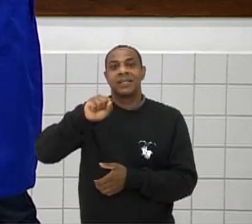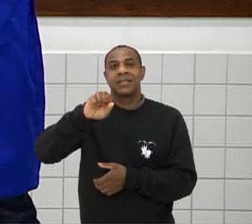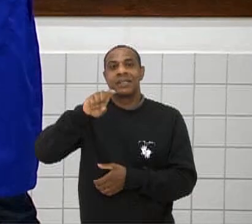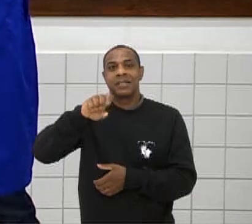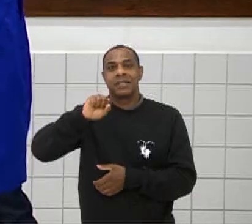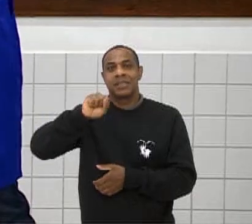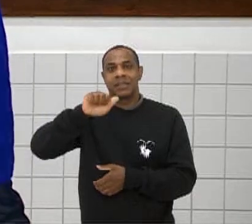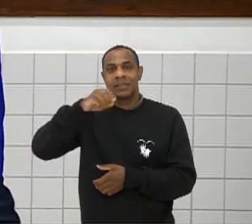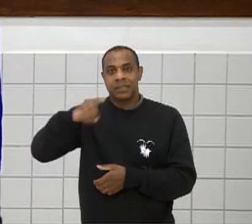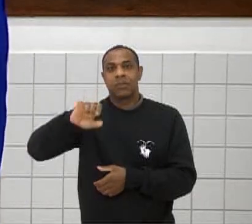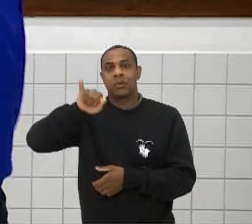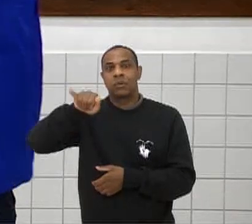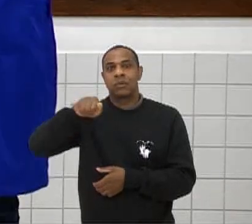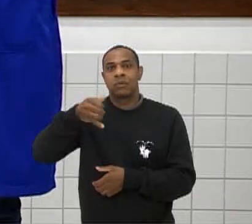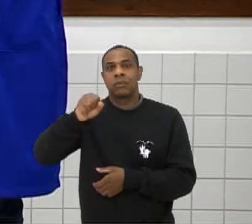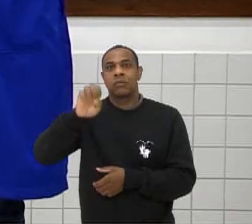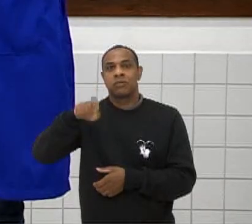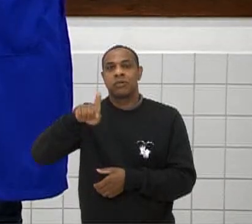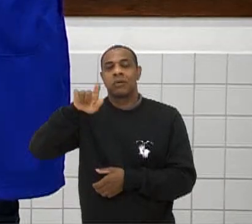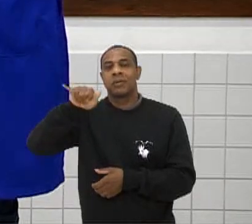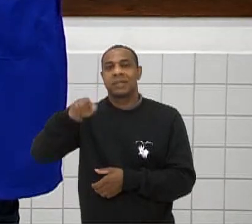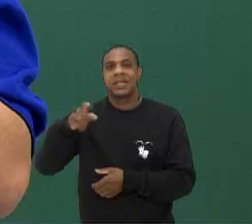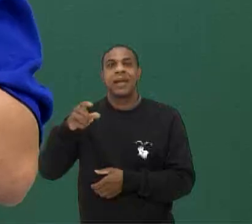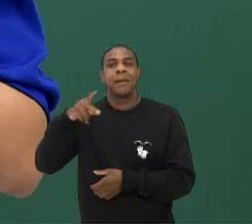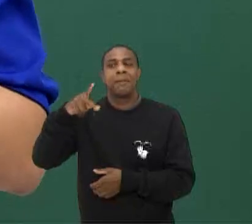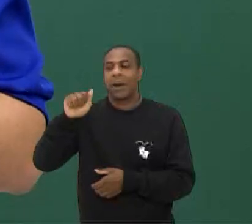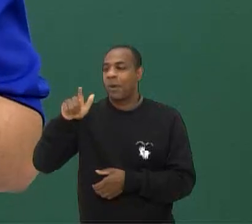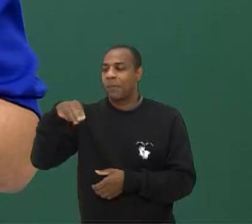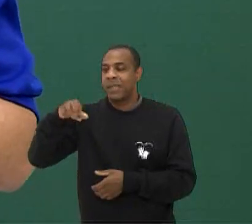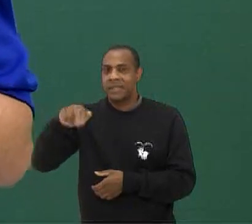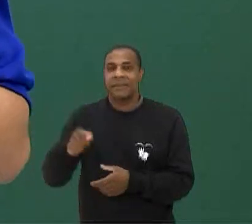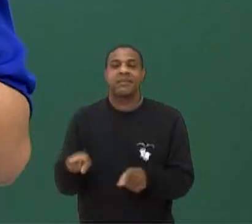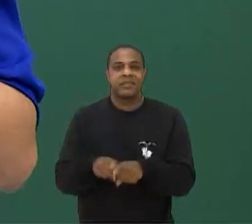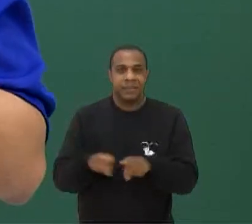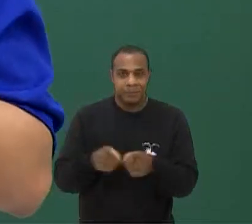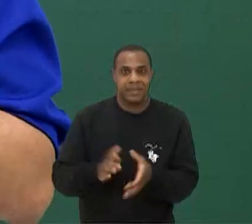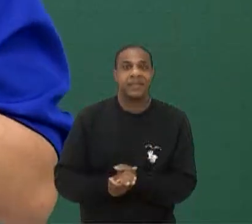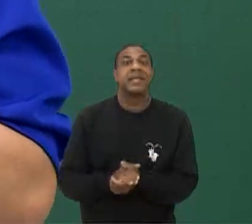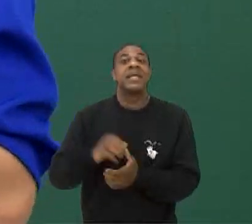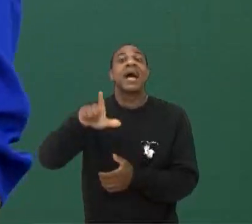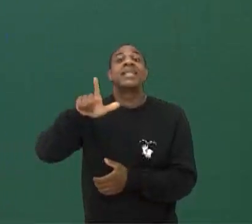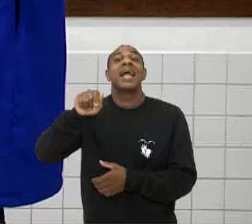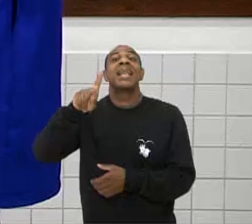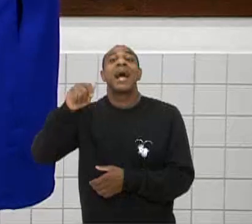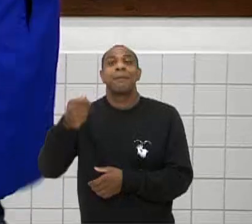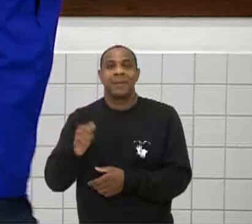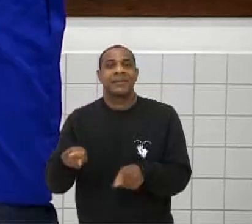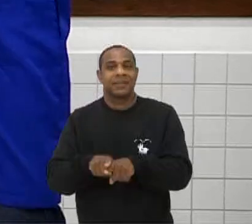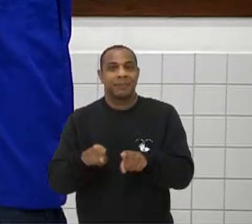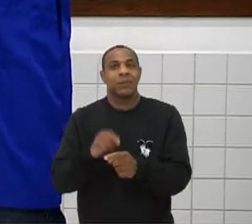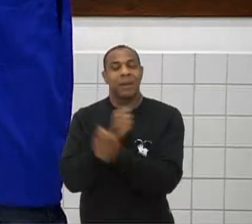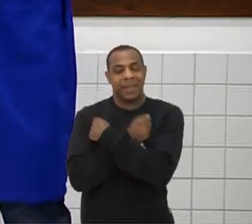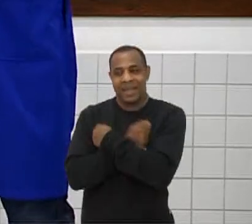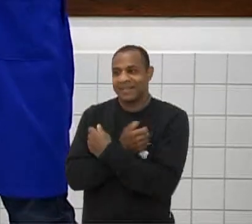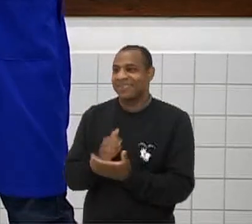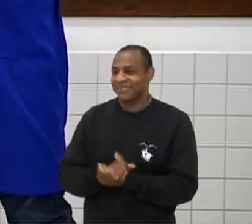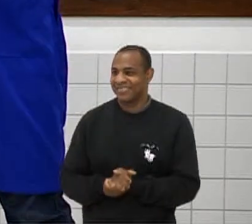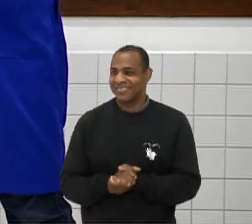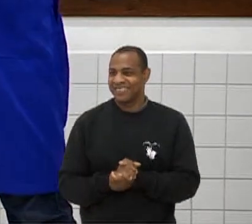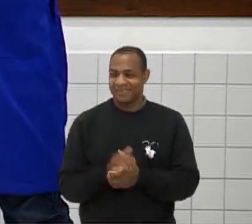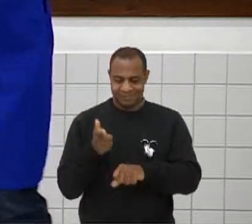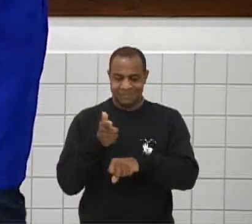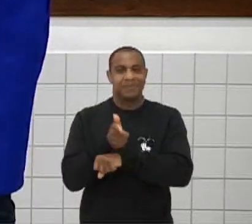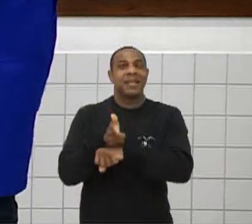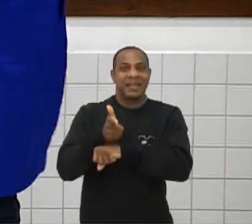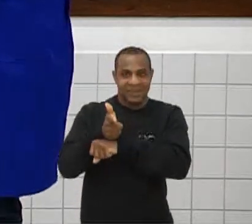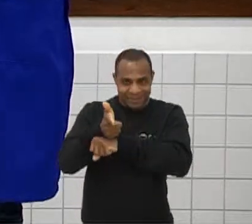E ainda a Maria Eduarda, do Centro Estadual de Educação Profissional Agrícola da Lapa. Um abraço aí pra galera. Ei, Quinta da Boa Vista, você